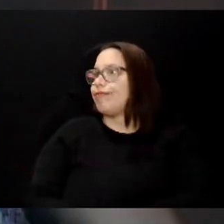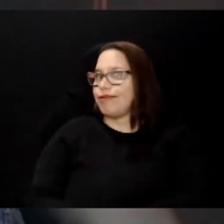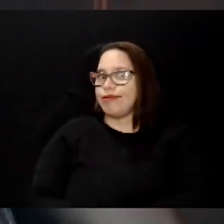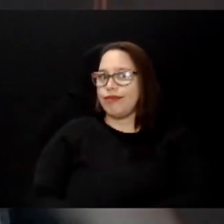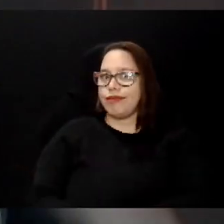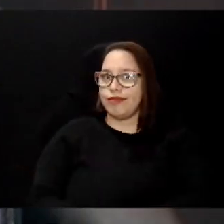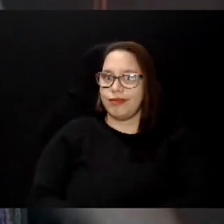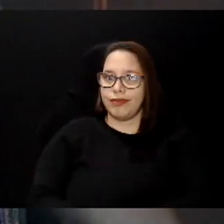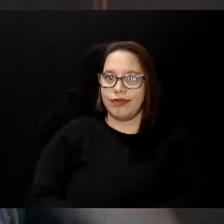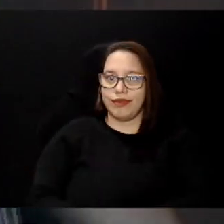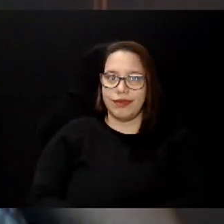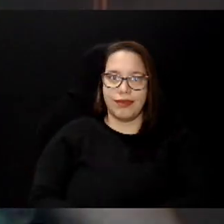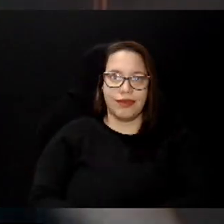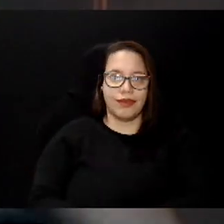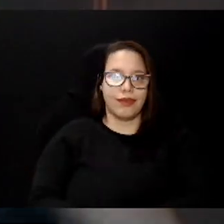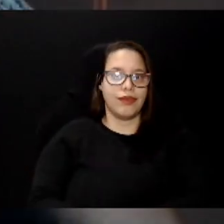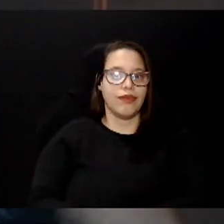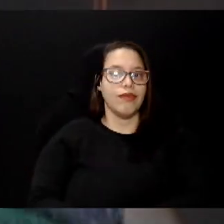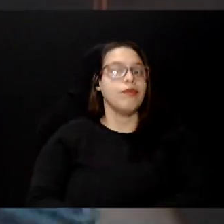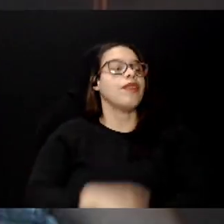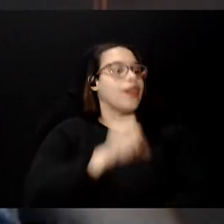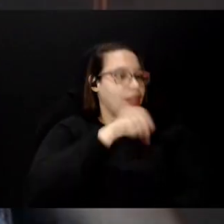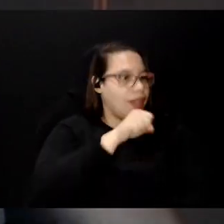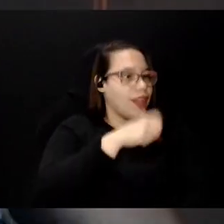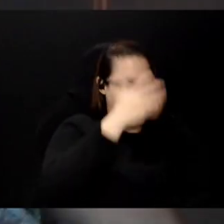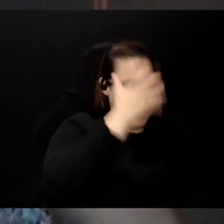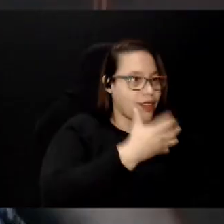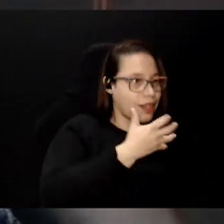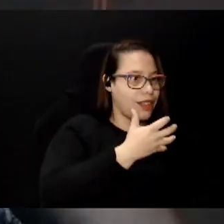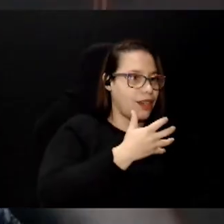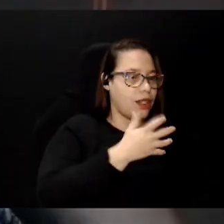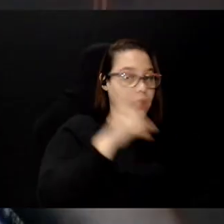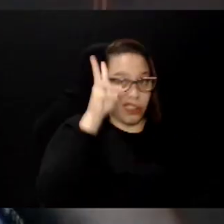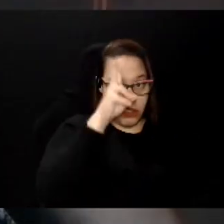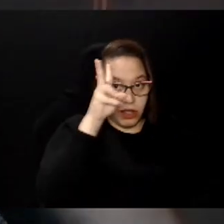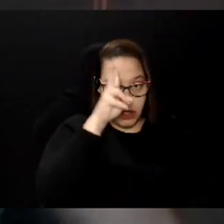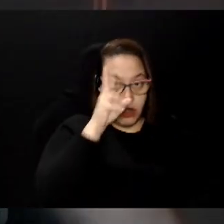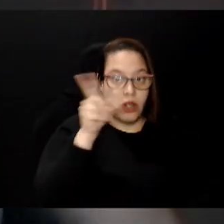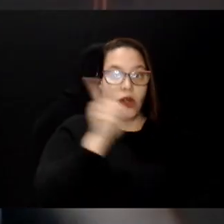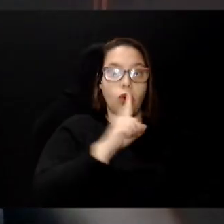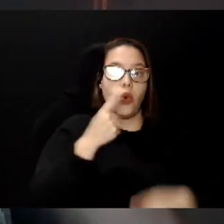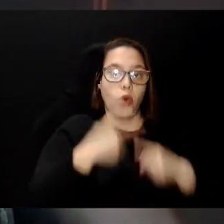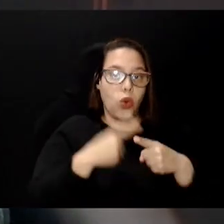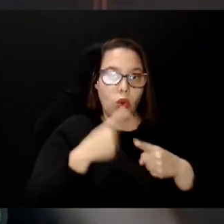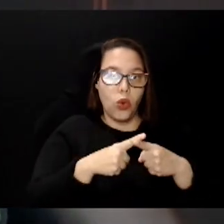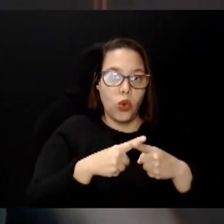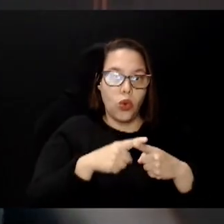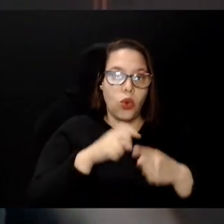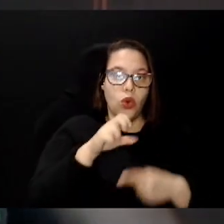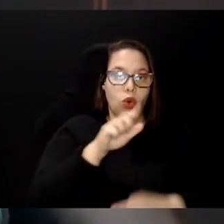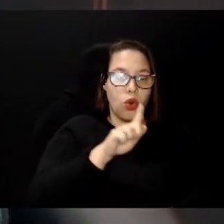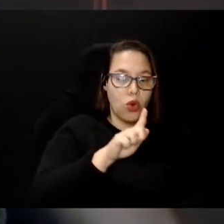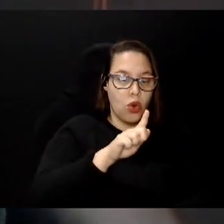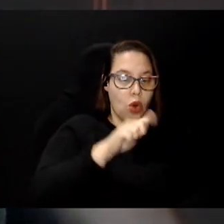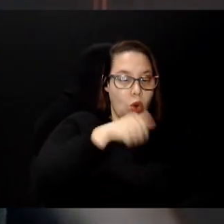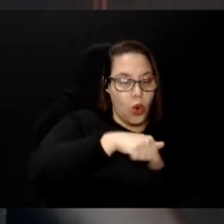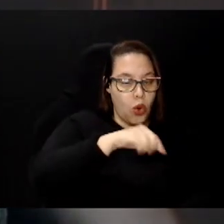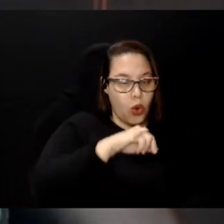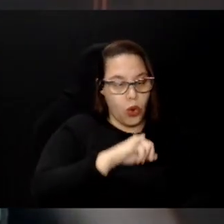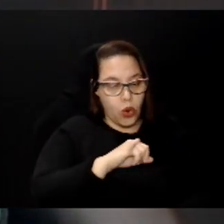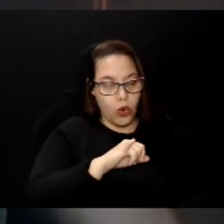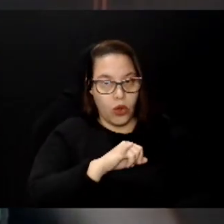é ela? Não, é sério. Tem histórias que falam assim, não, porque o QI do Einstein era agora o número eu não sei